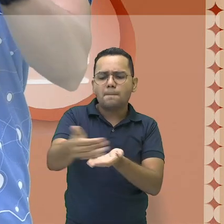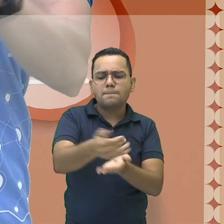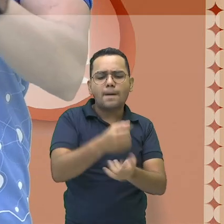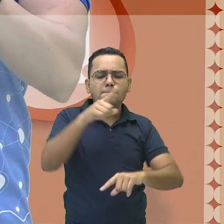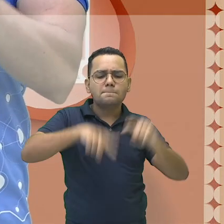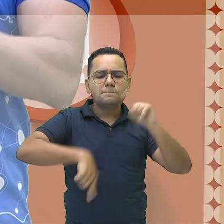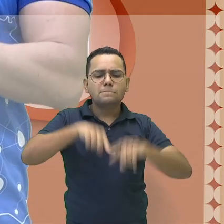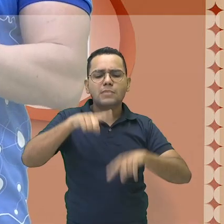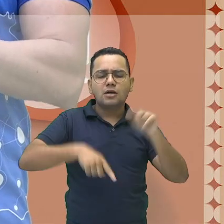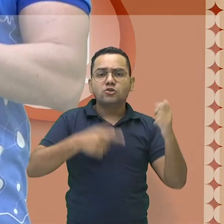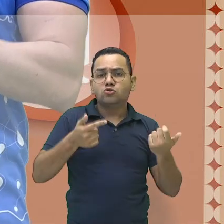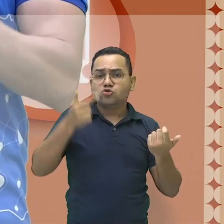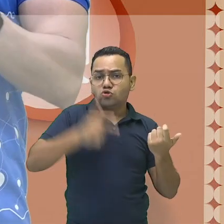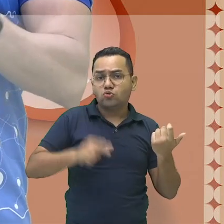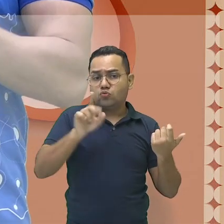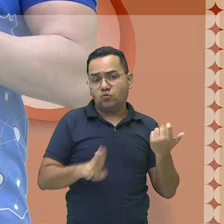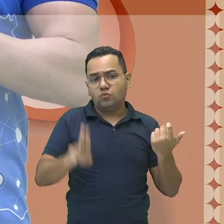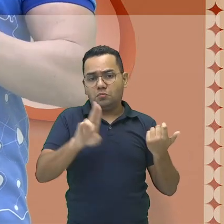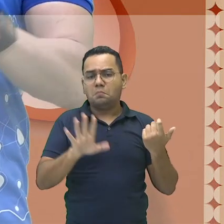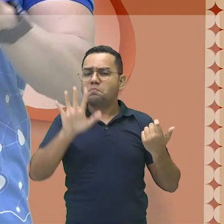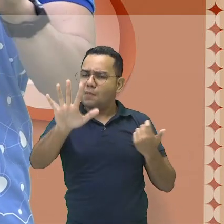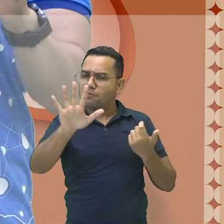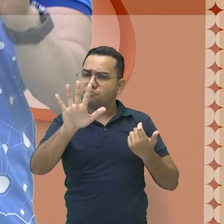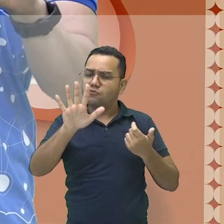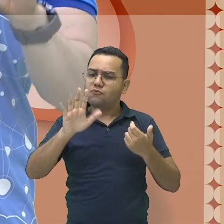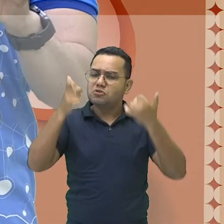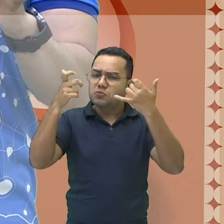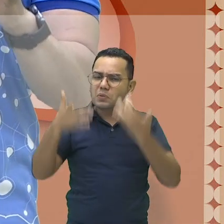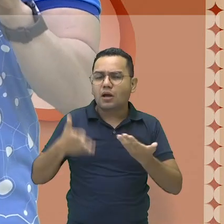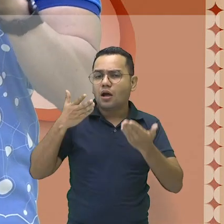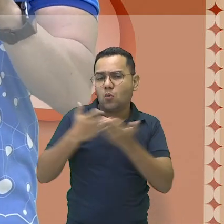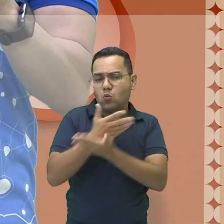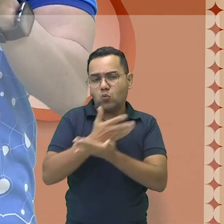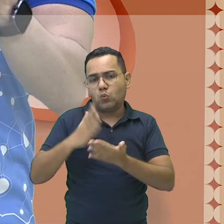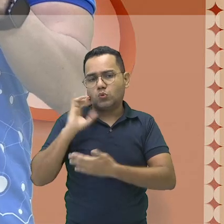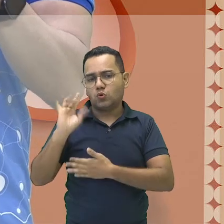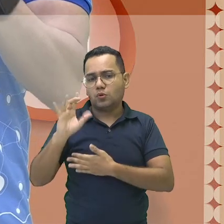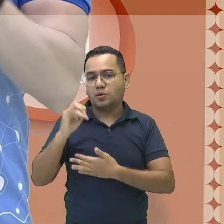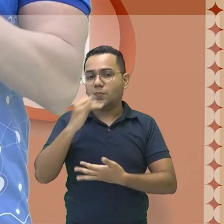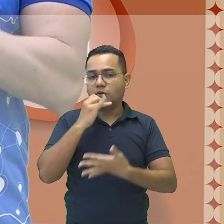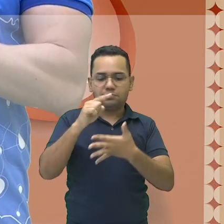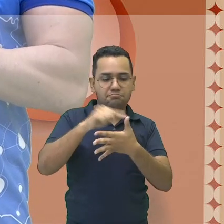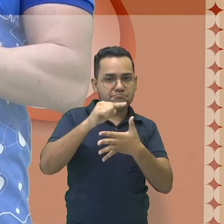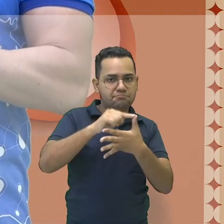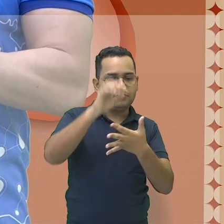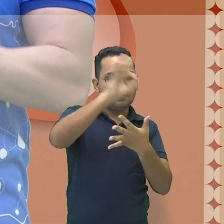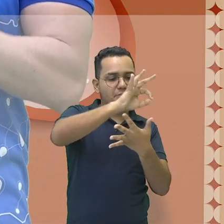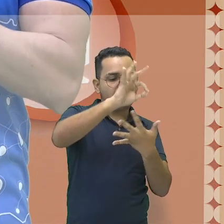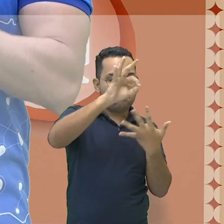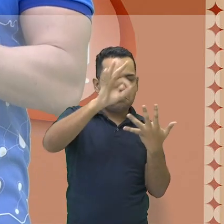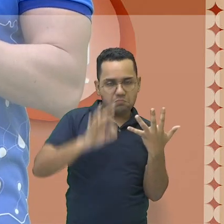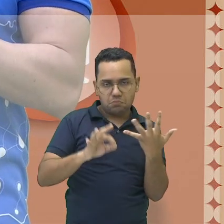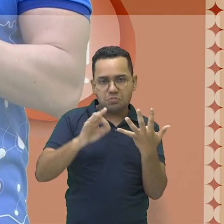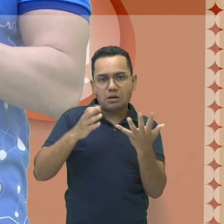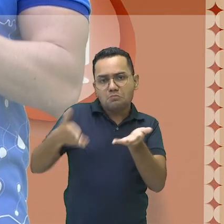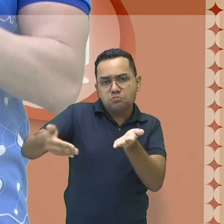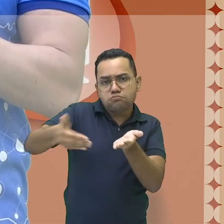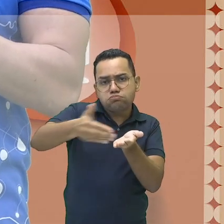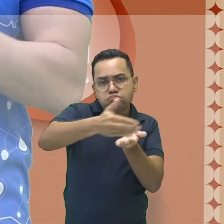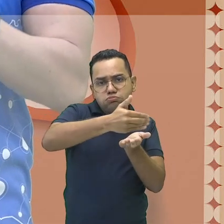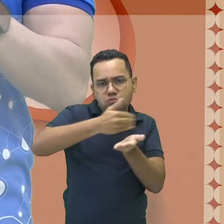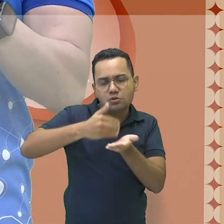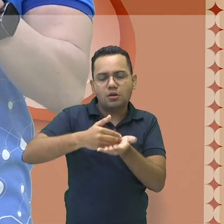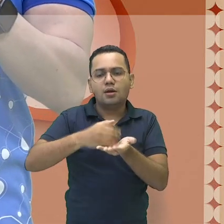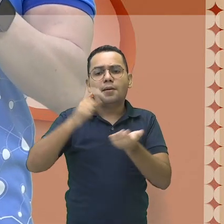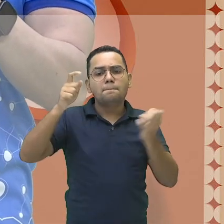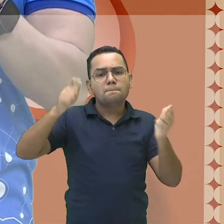Esse reaproveitamento de material. Eu vou citar aqui apenas alguns para vocês, tipo a coleta seletiva, que é de fundamental importância para que a